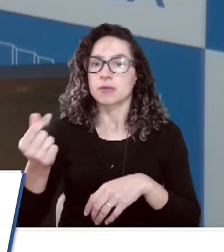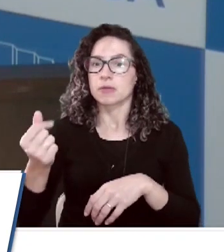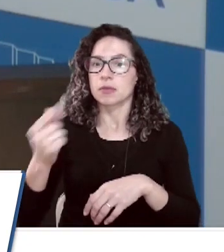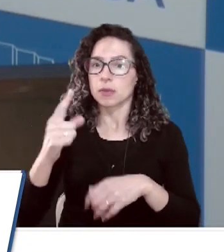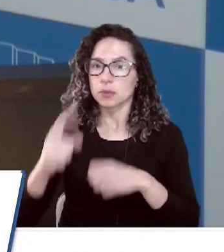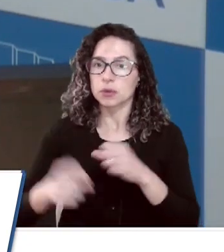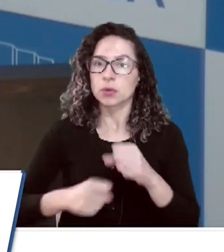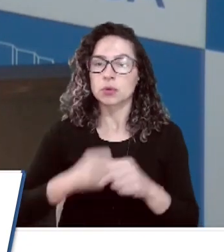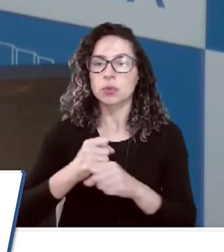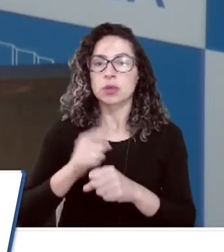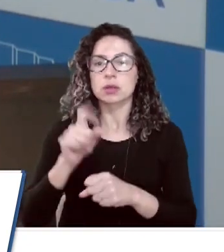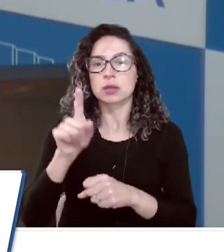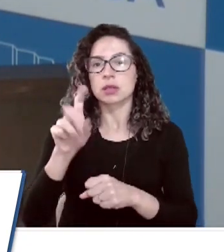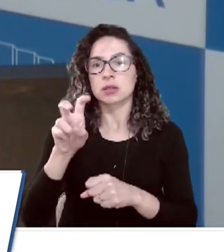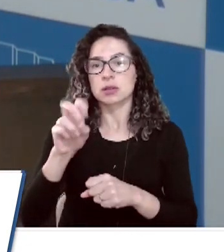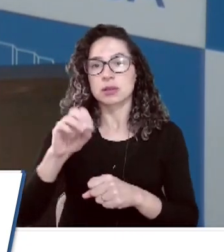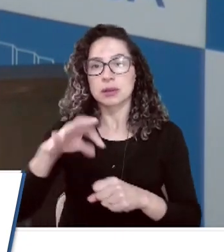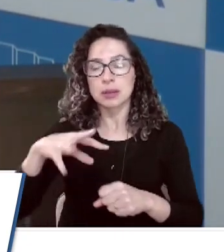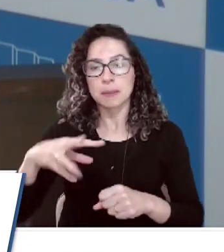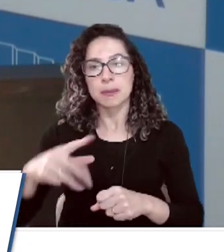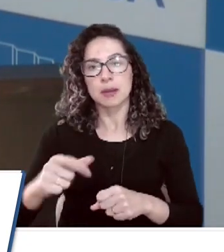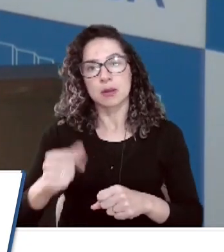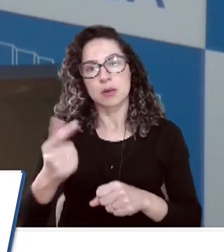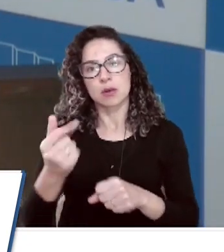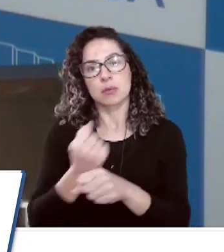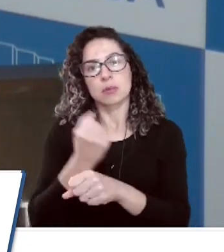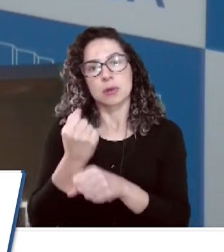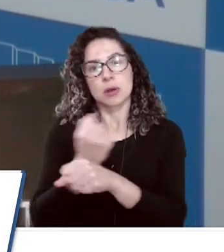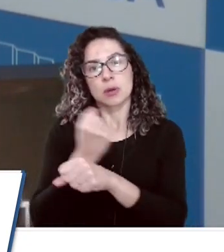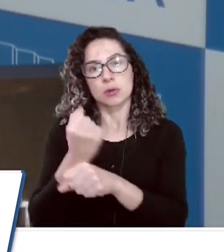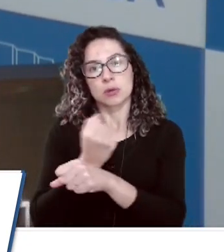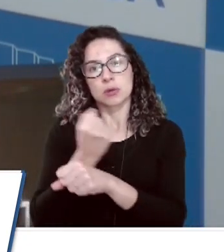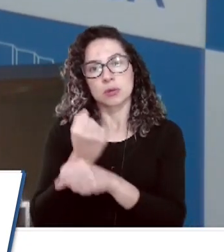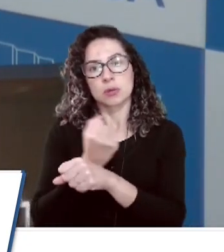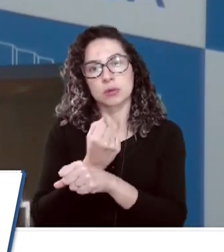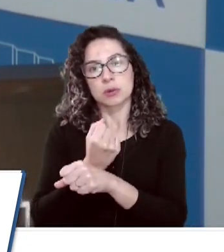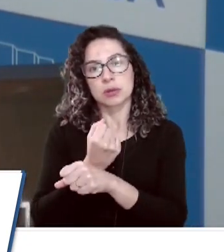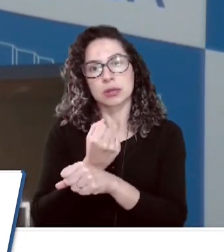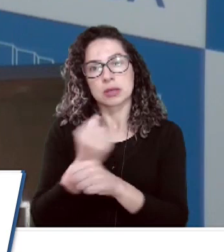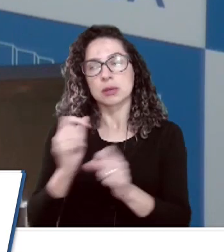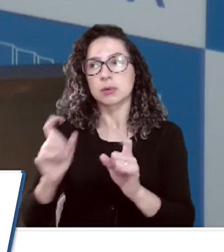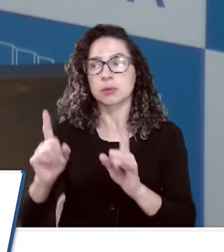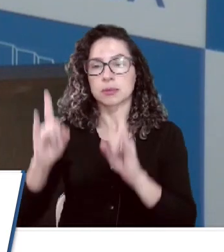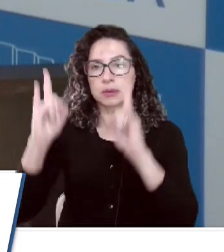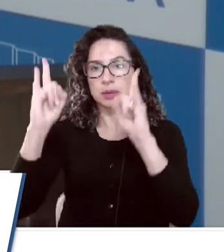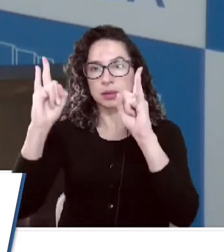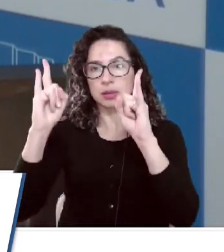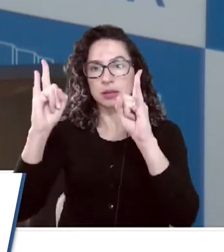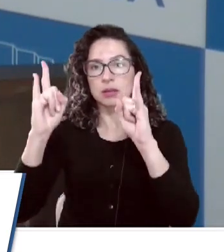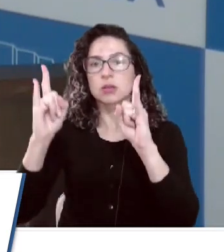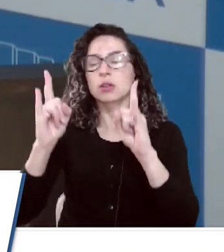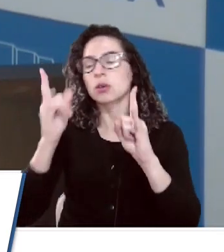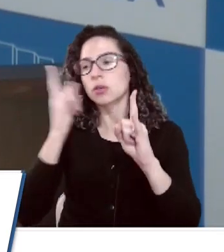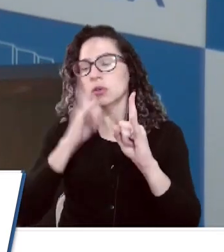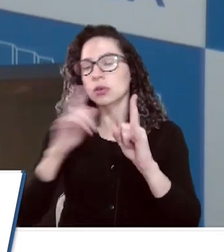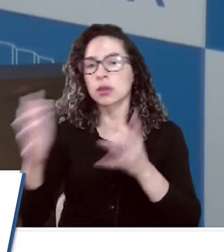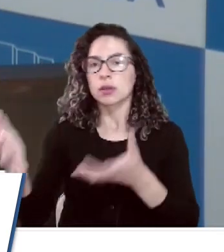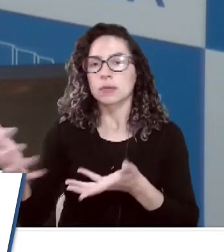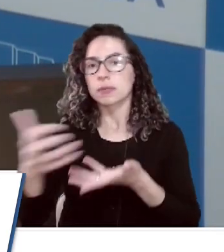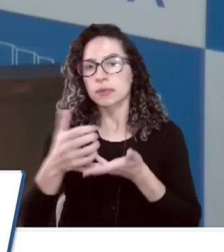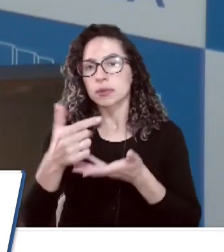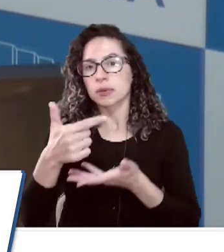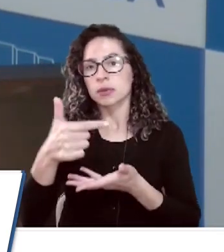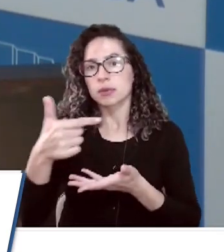150 milhões para a construção do prédio, que vai comportar 225 novos